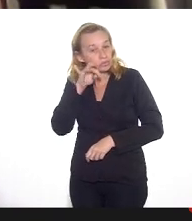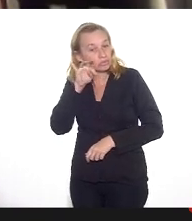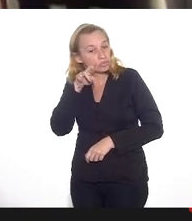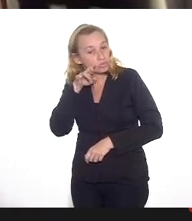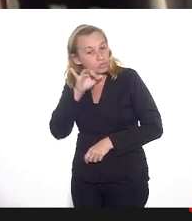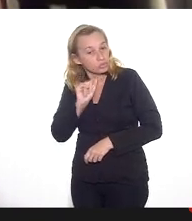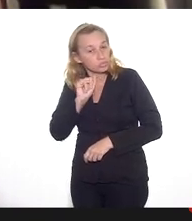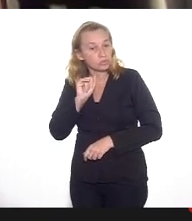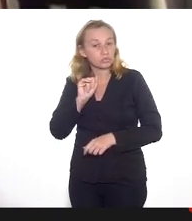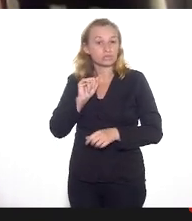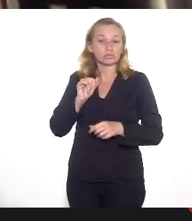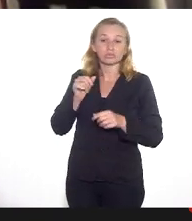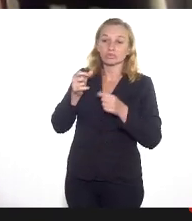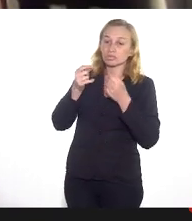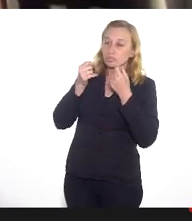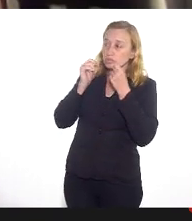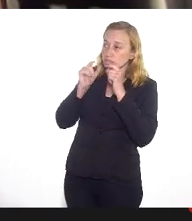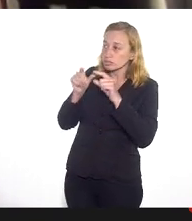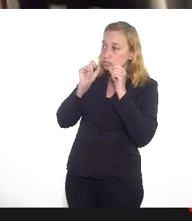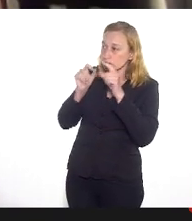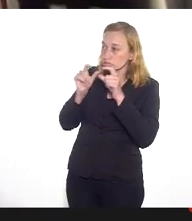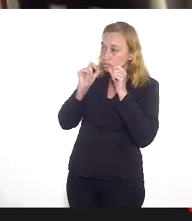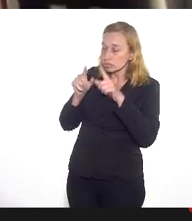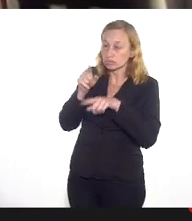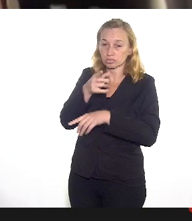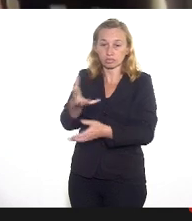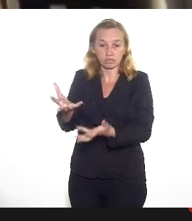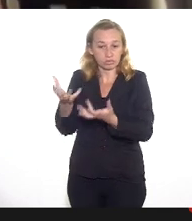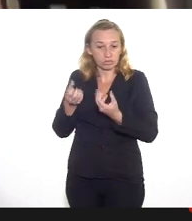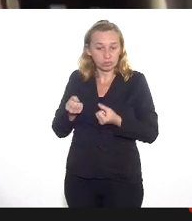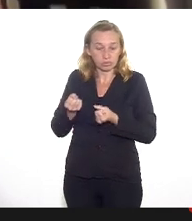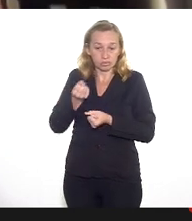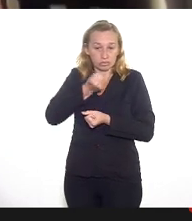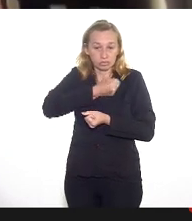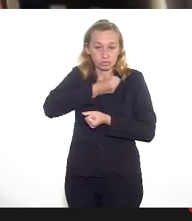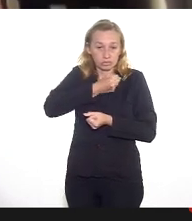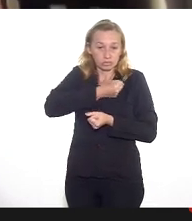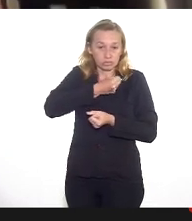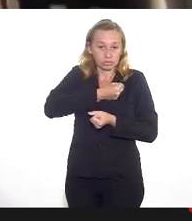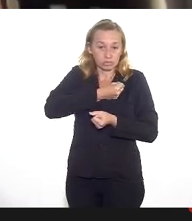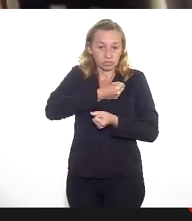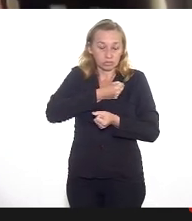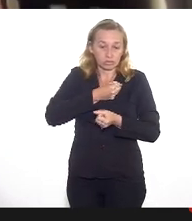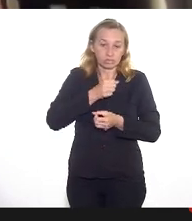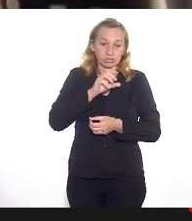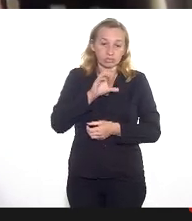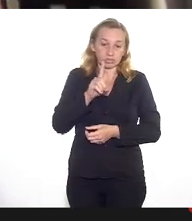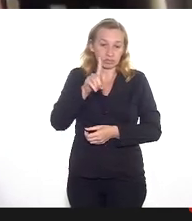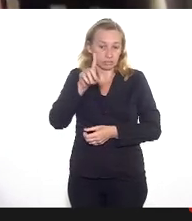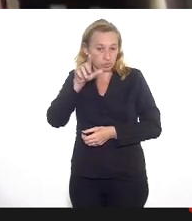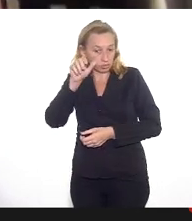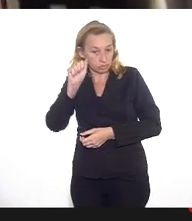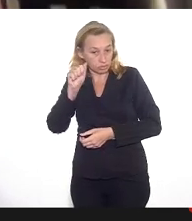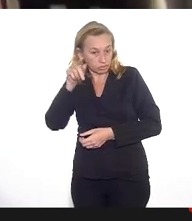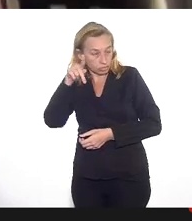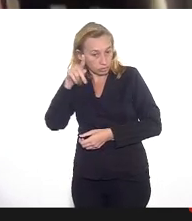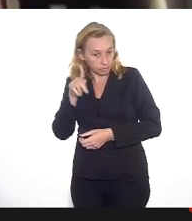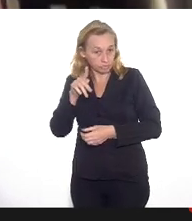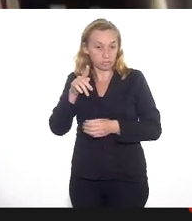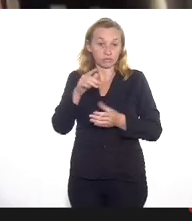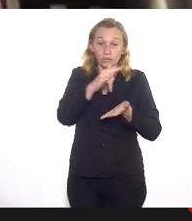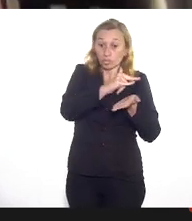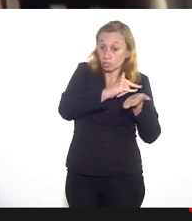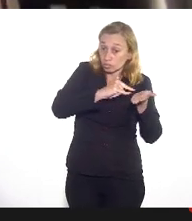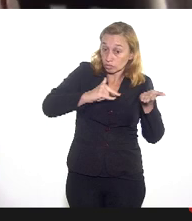de algum questionamento, se vocês recebem esses dados na forma do DAP, né, que é o documento